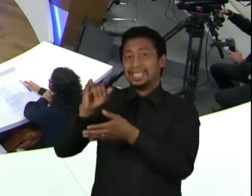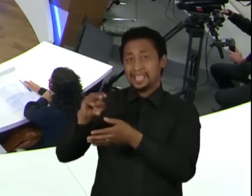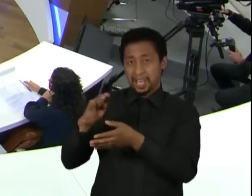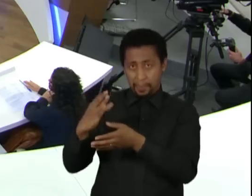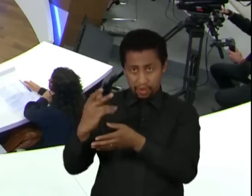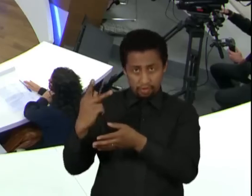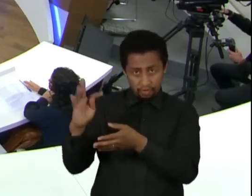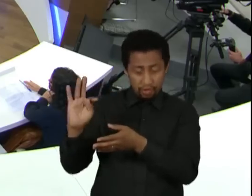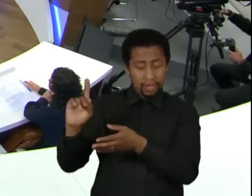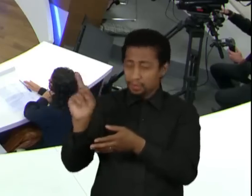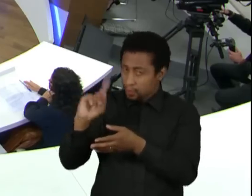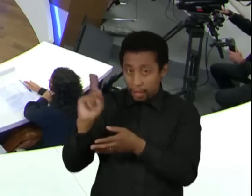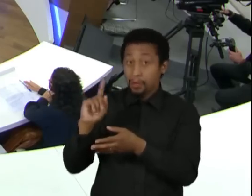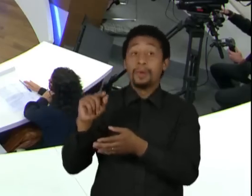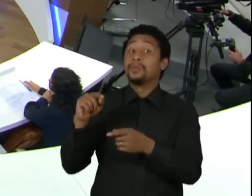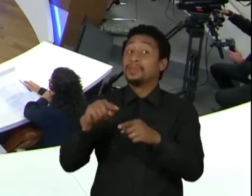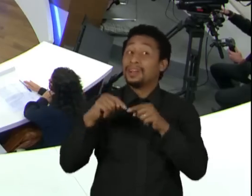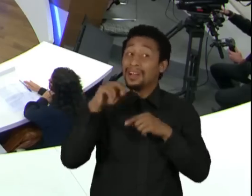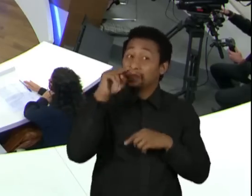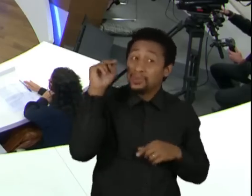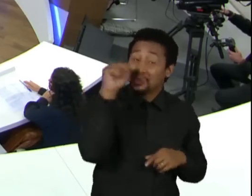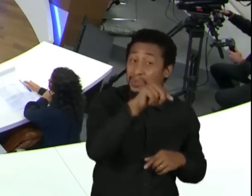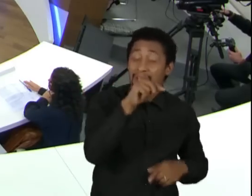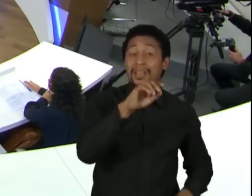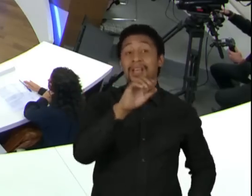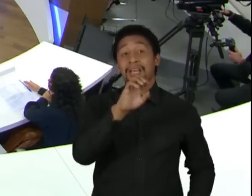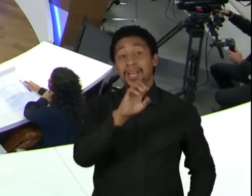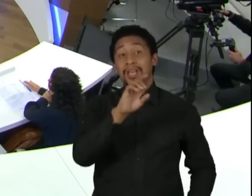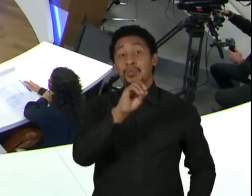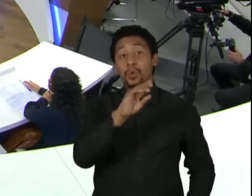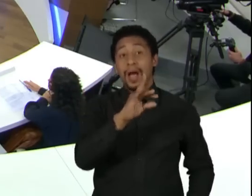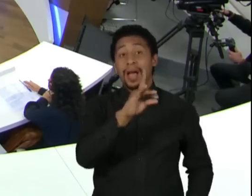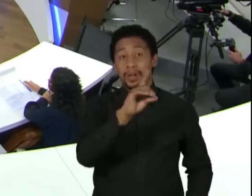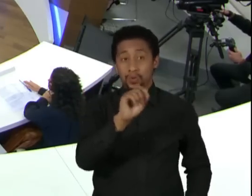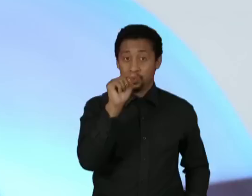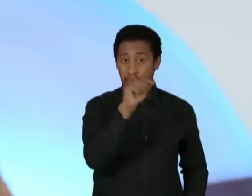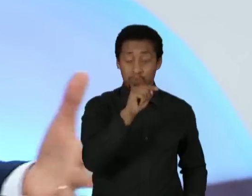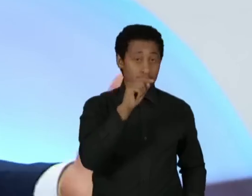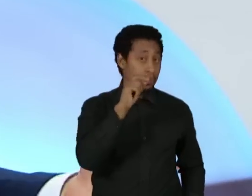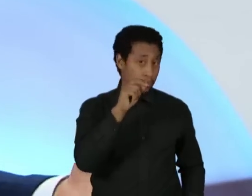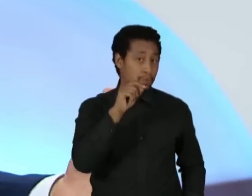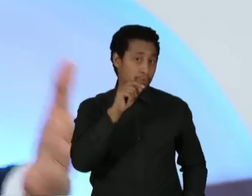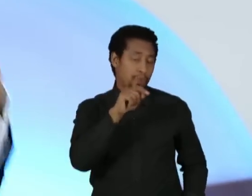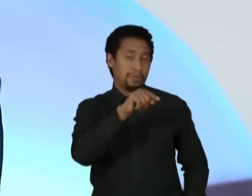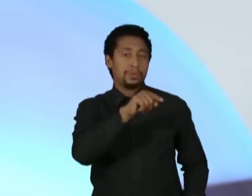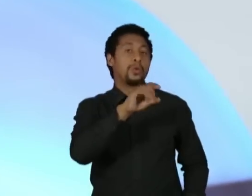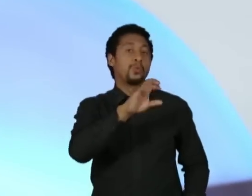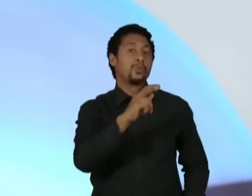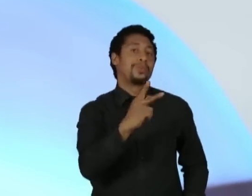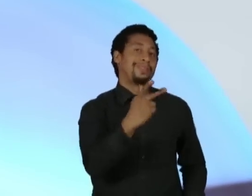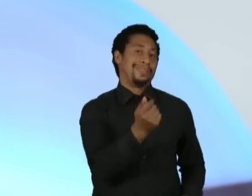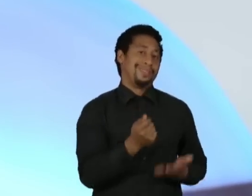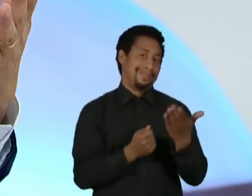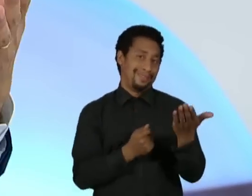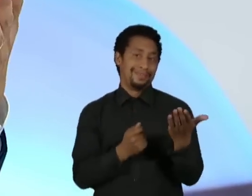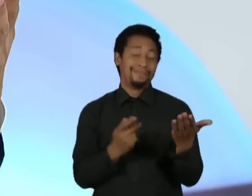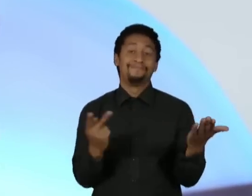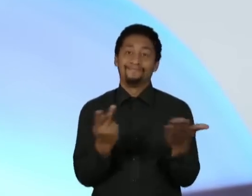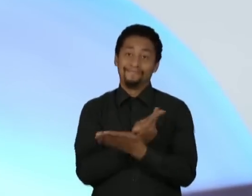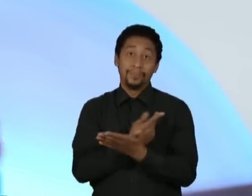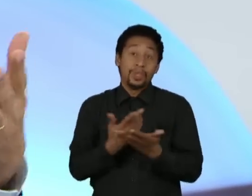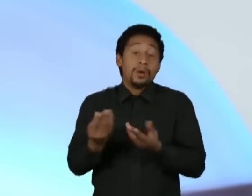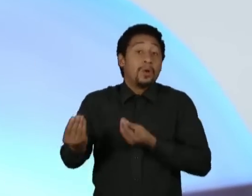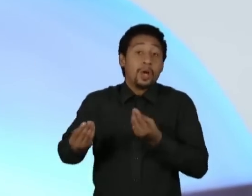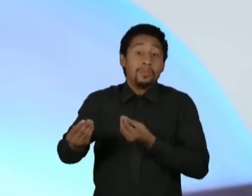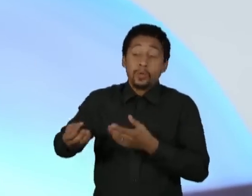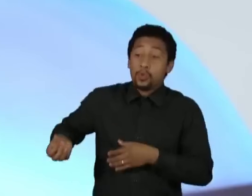mudadas regras. E não tem como a gente fazer um exercício de adivinhação. Como que eu vou trabalhar numa investigação, num processo, imaginando que no futuro, talvez,